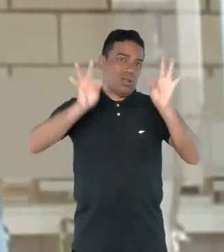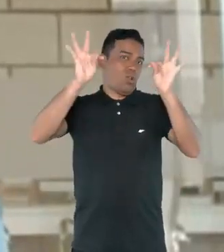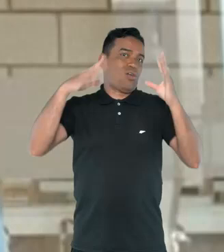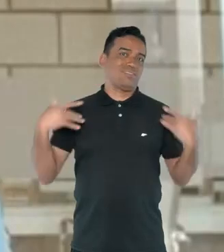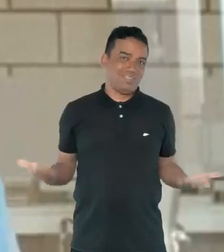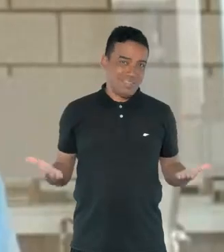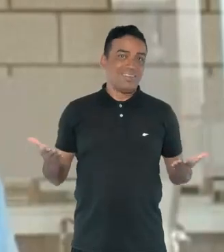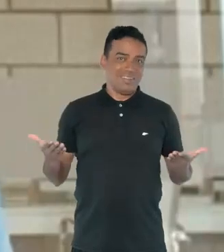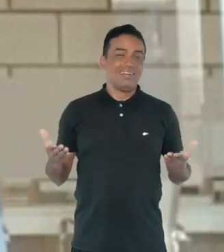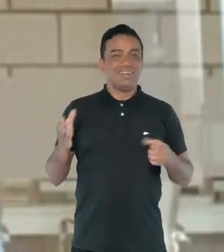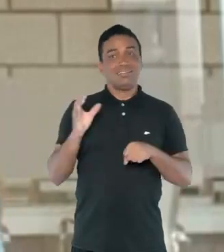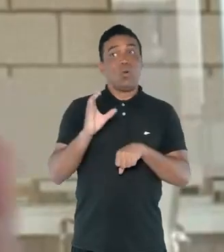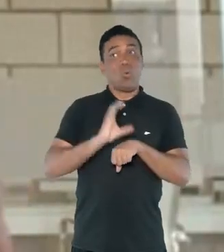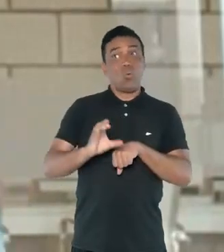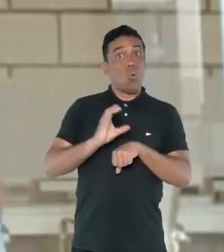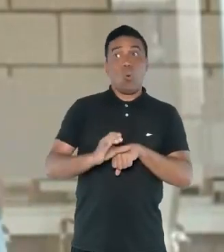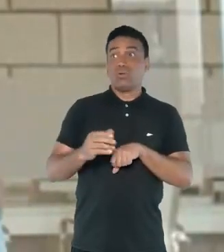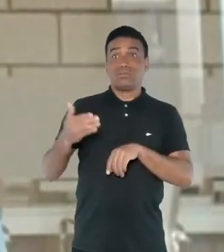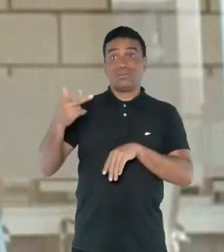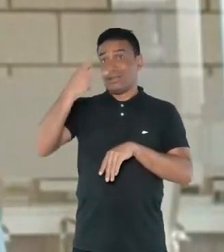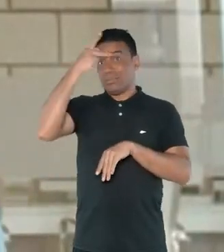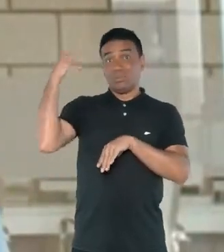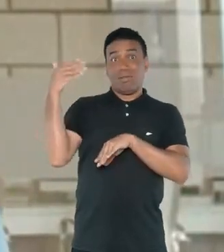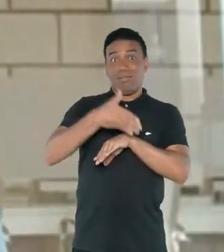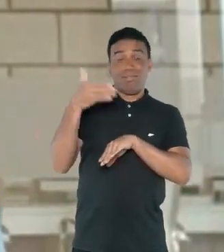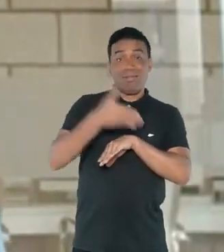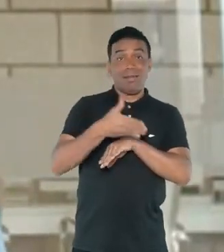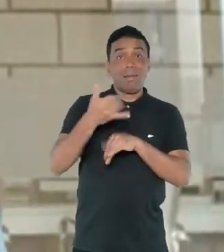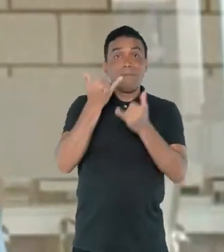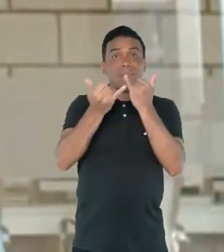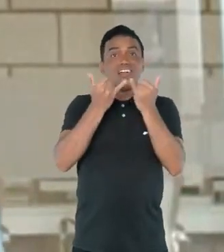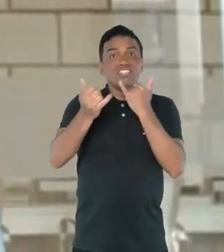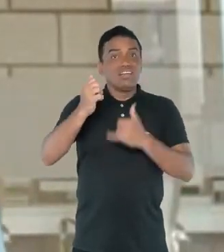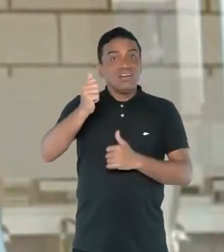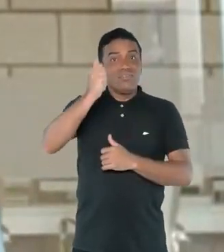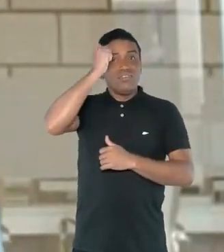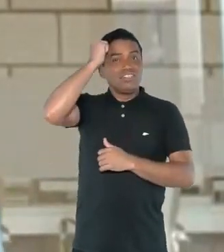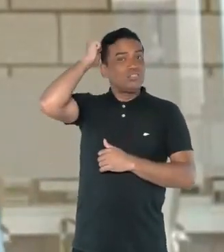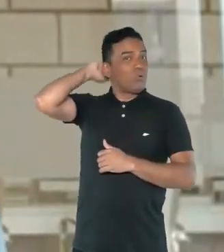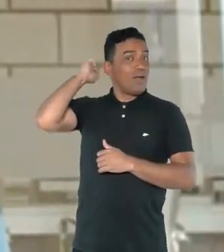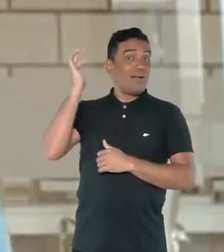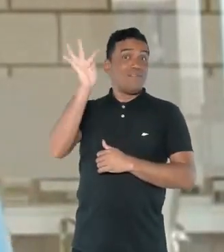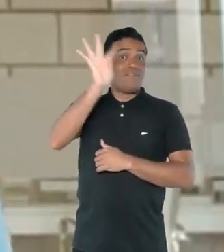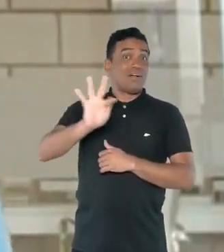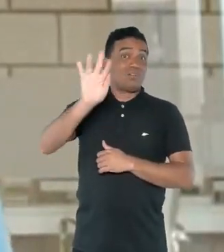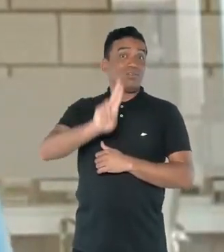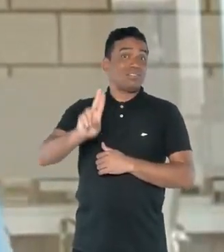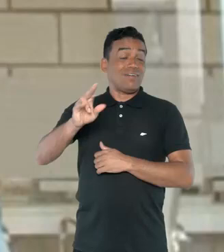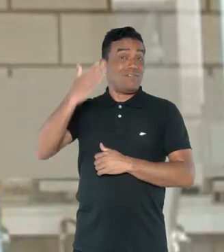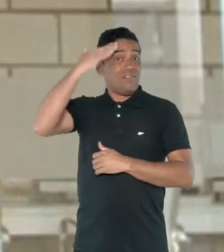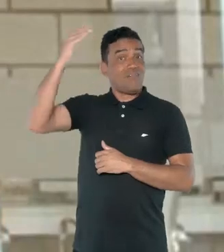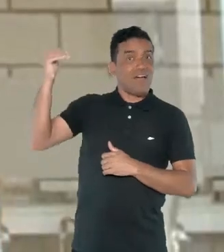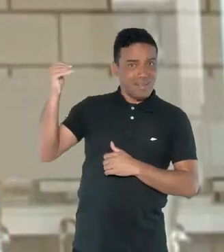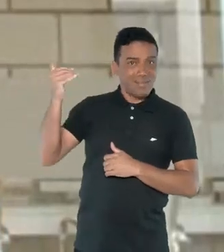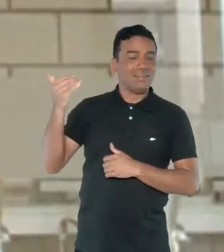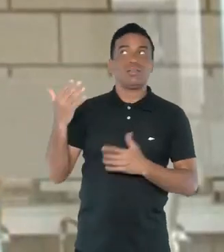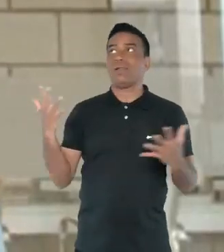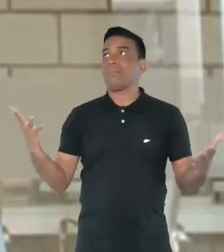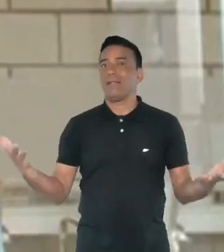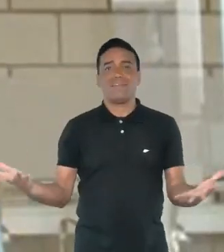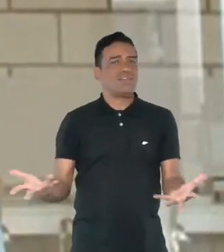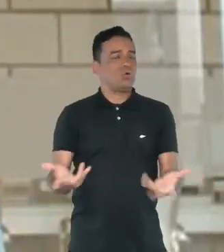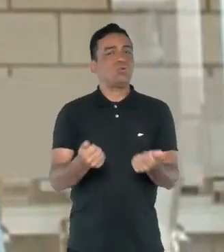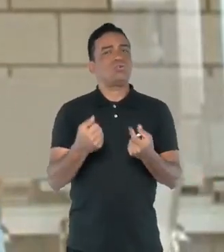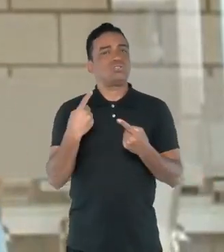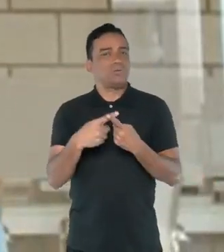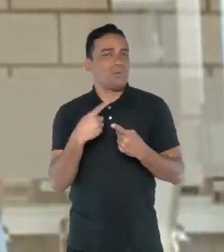ali tão concorrido quanto um vestibular de FUVEST, por exemplo. E era magnífico, porque foi